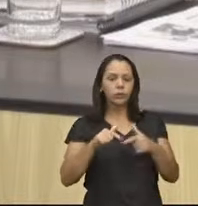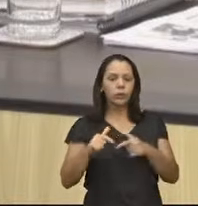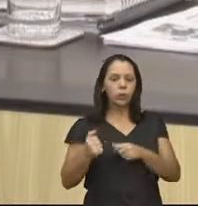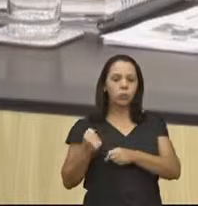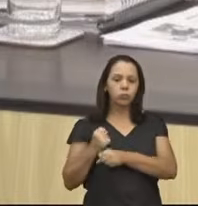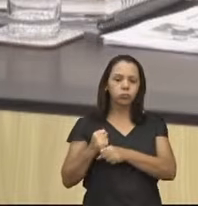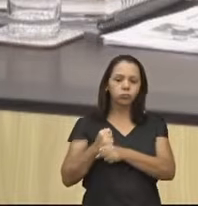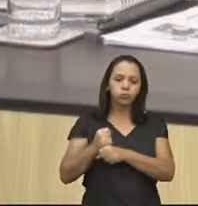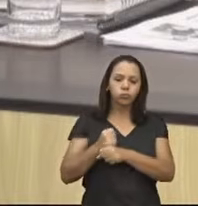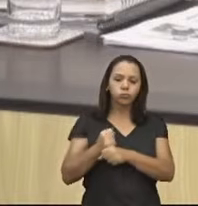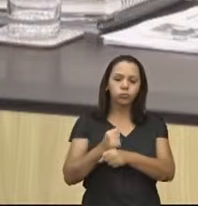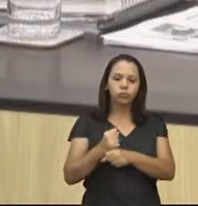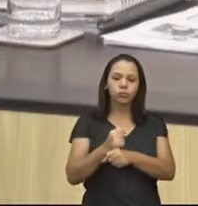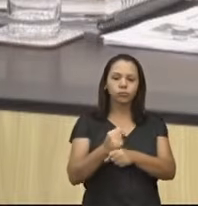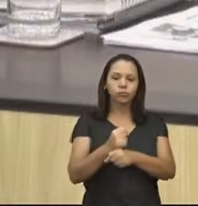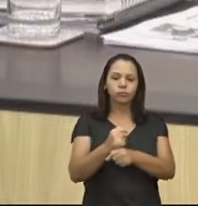e